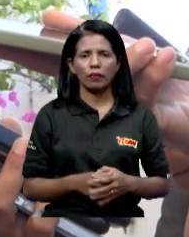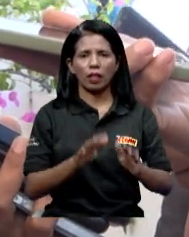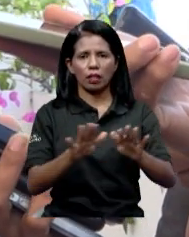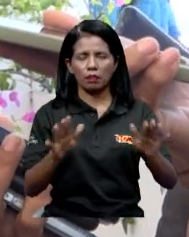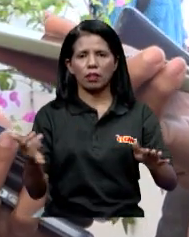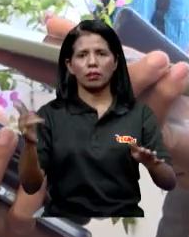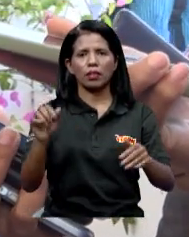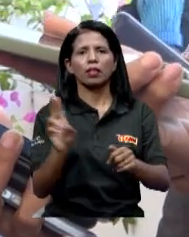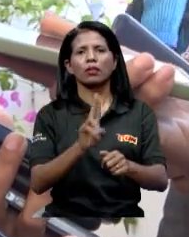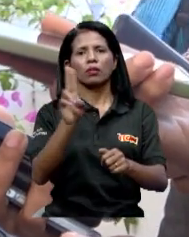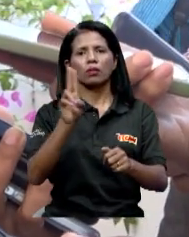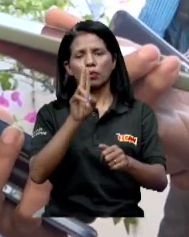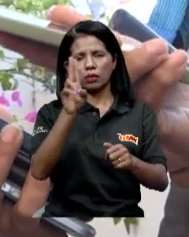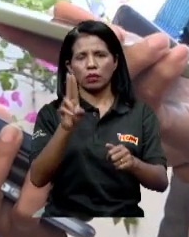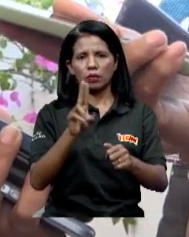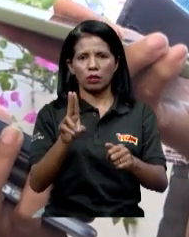labarisira usa